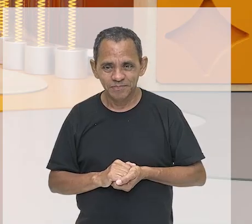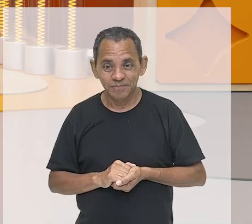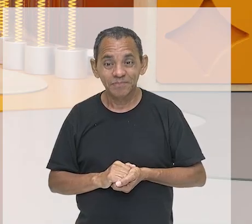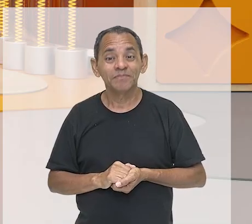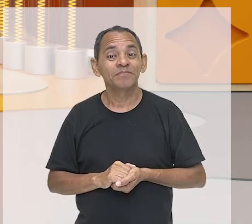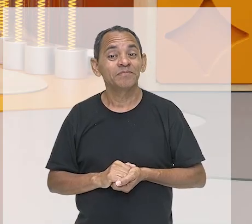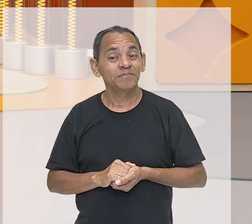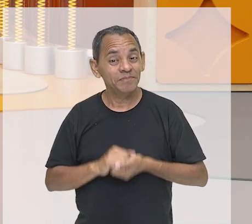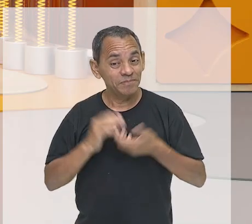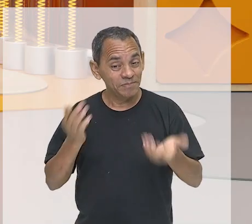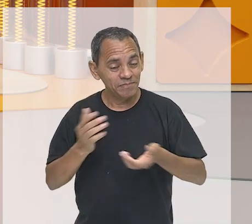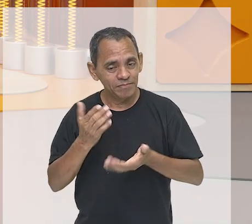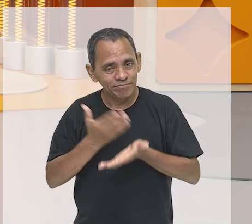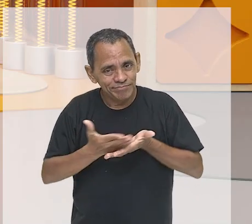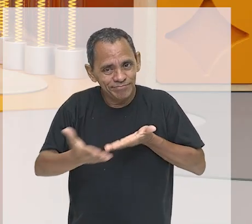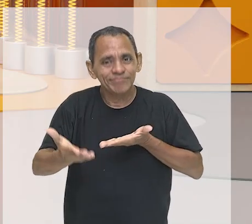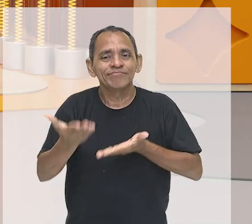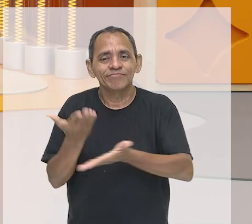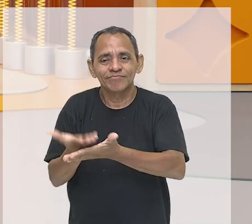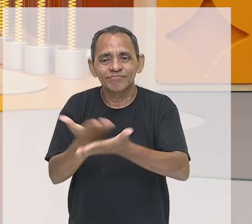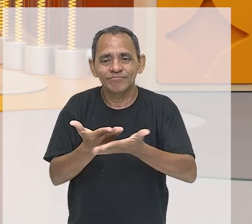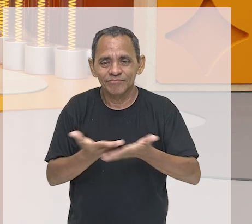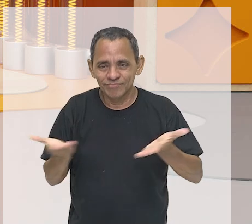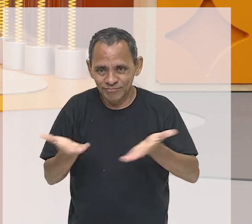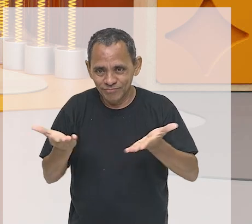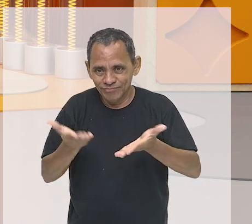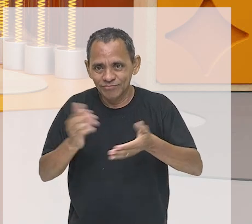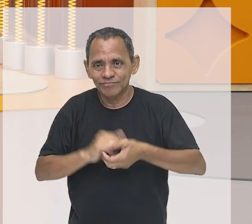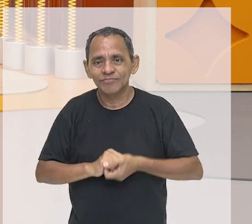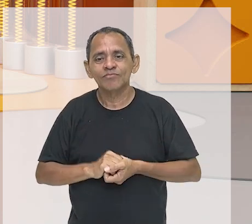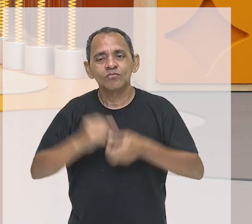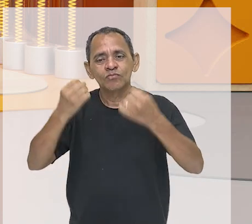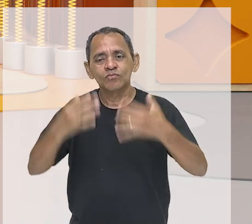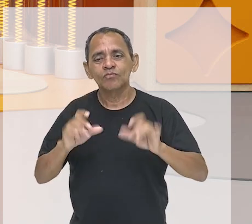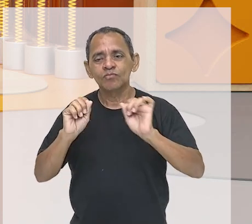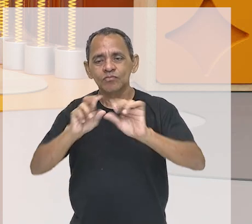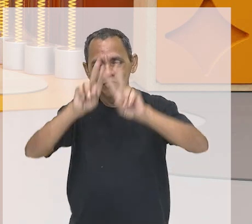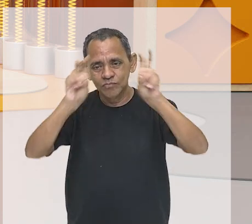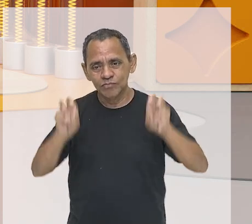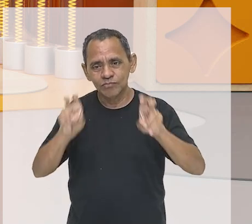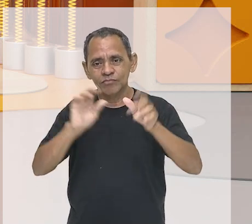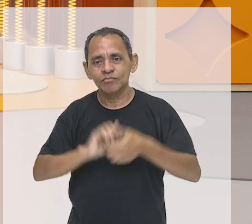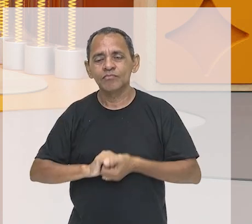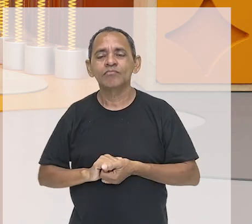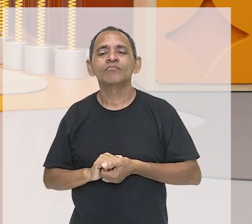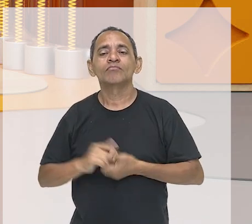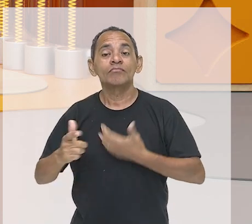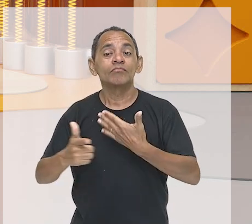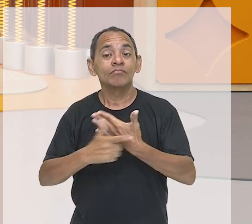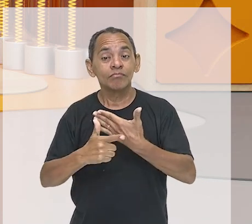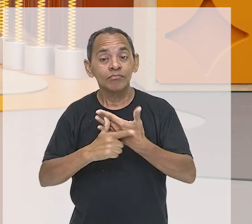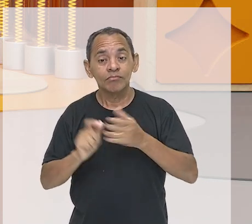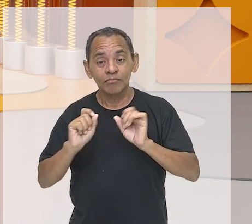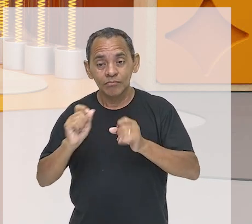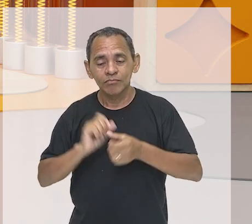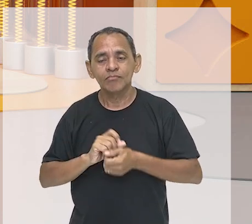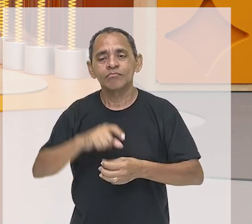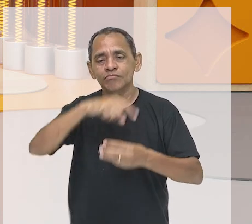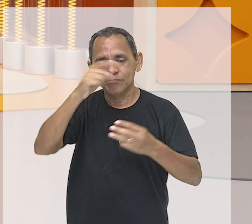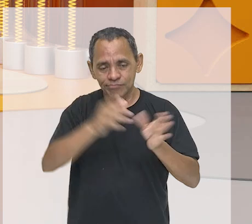E é isso então, gente. Vamos lá para a nossa aula. Nós vamos falar aí sobre o papel dos setores primário, secundário e